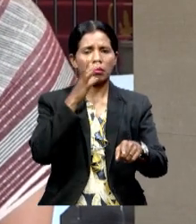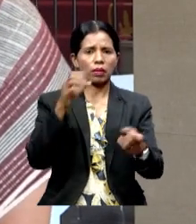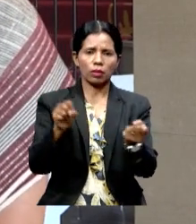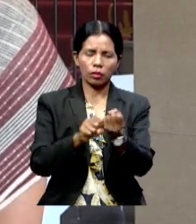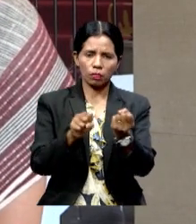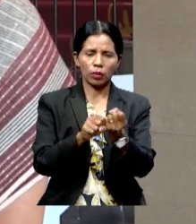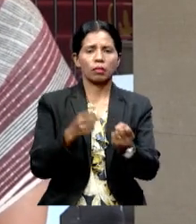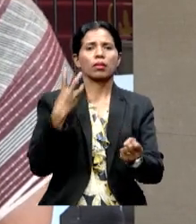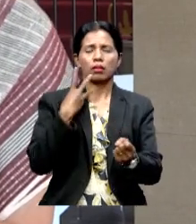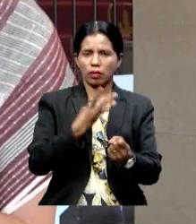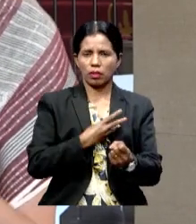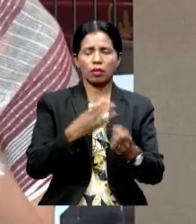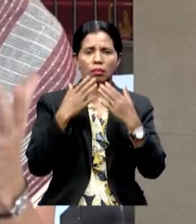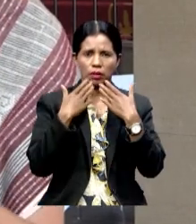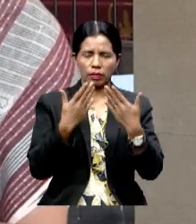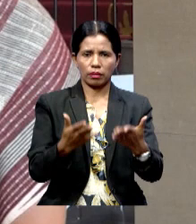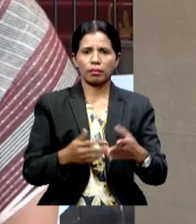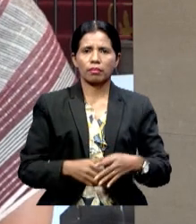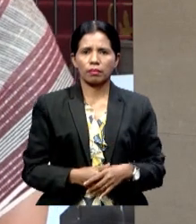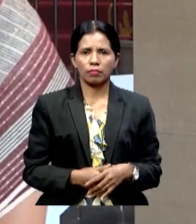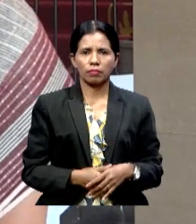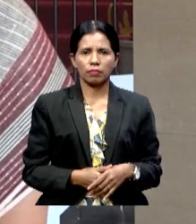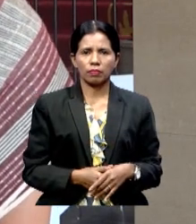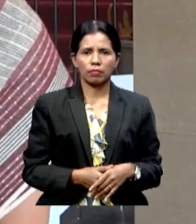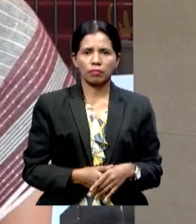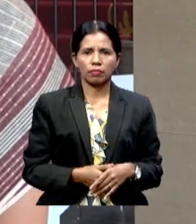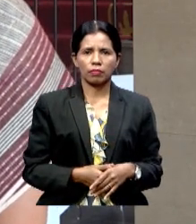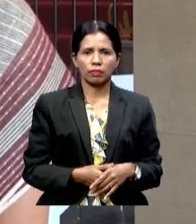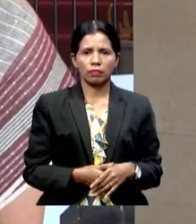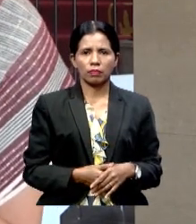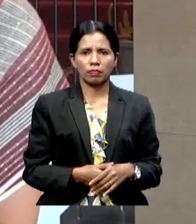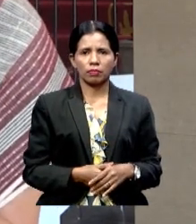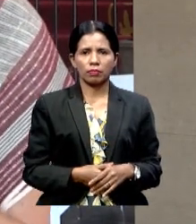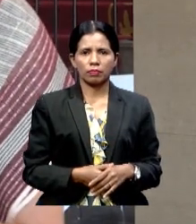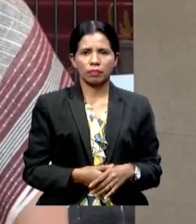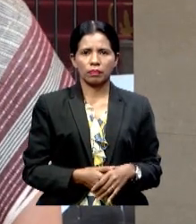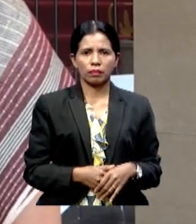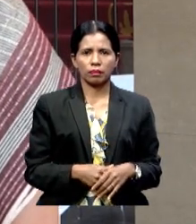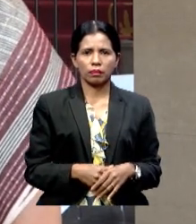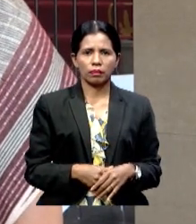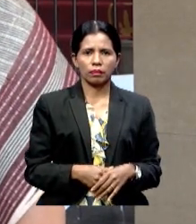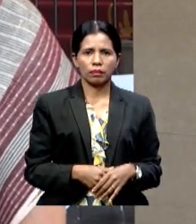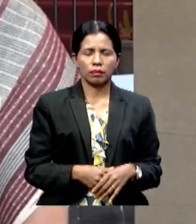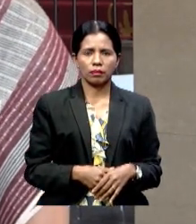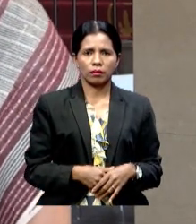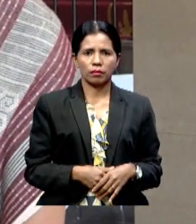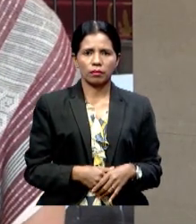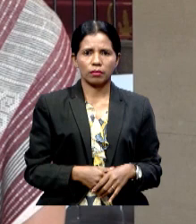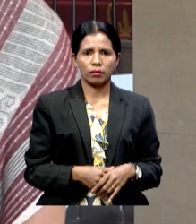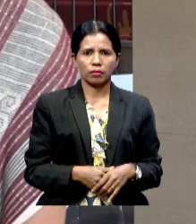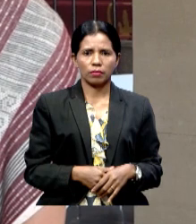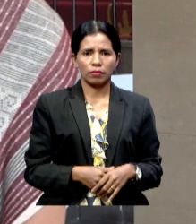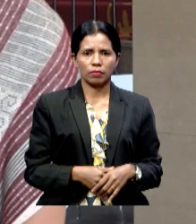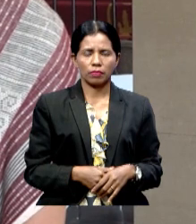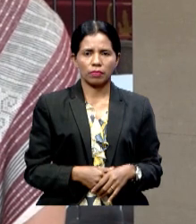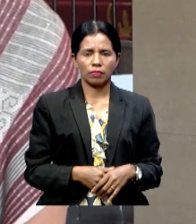itania. Obrigado. Giving more jobs to people and diversify the different options and opportunities.